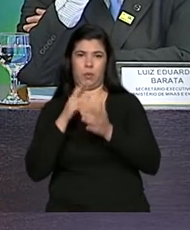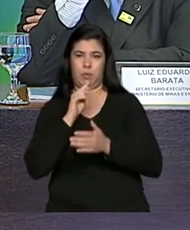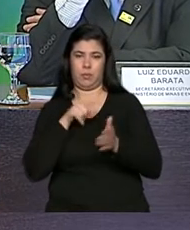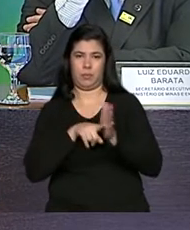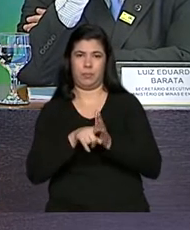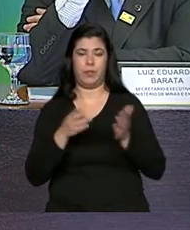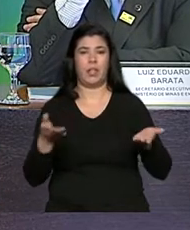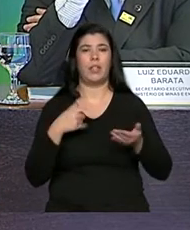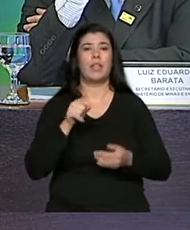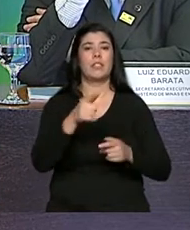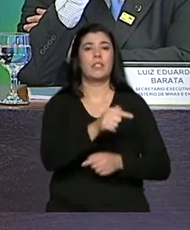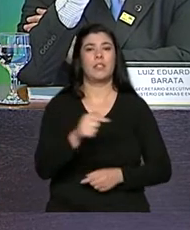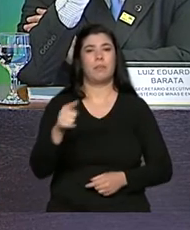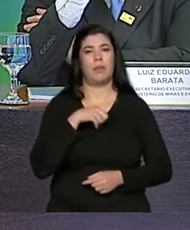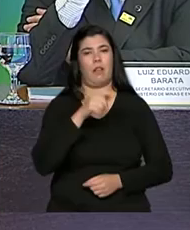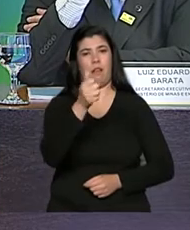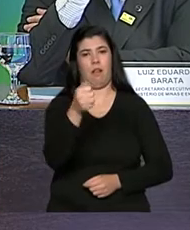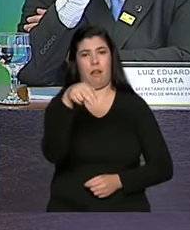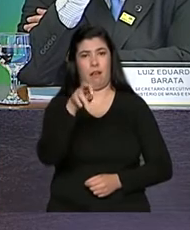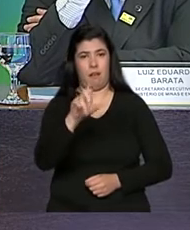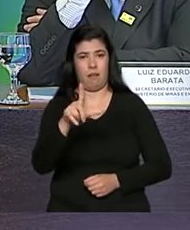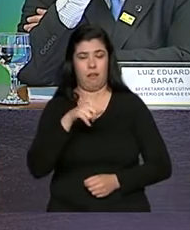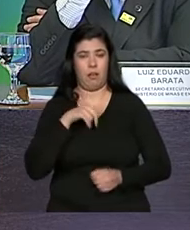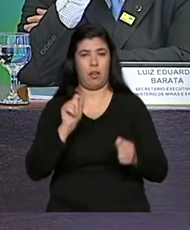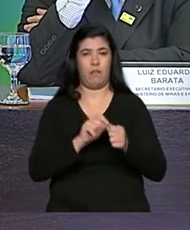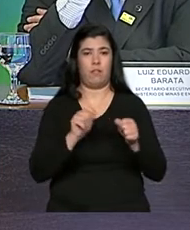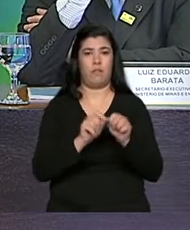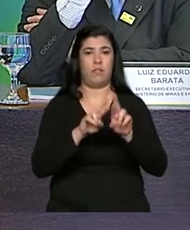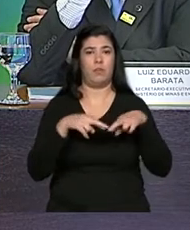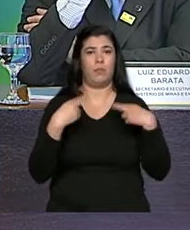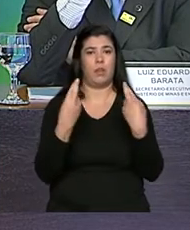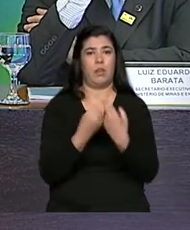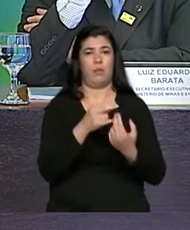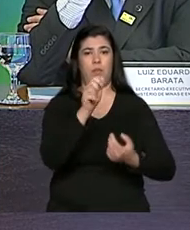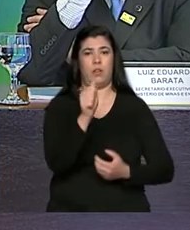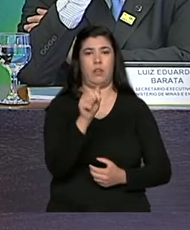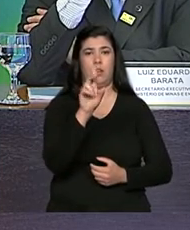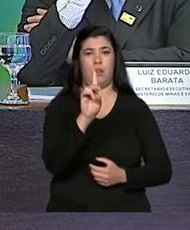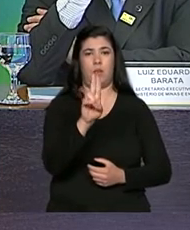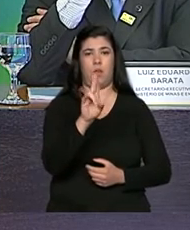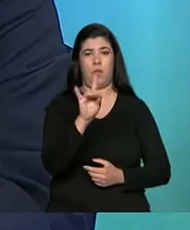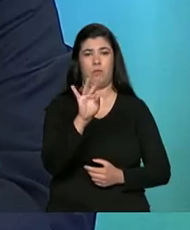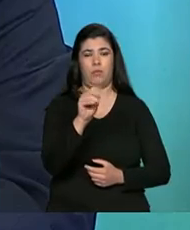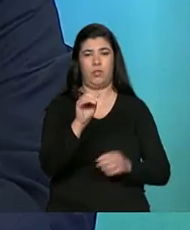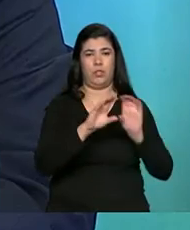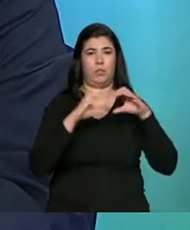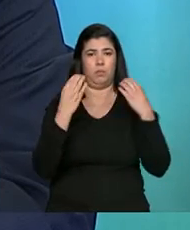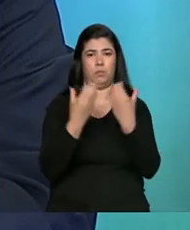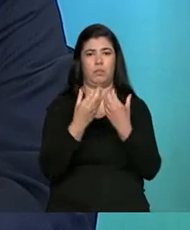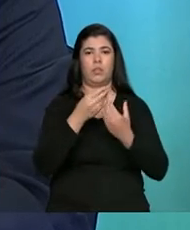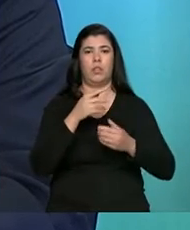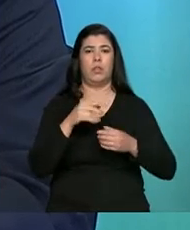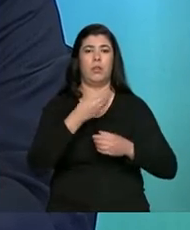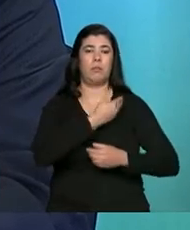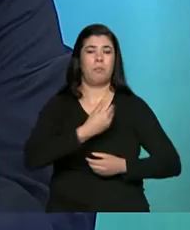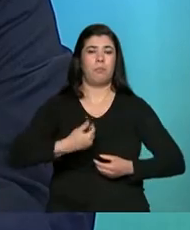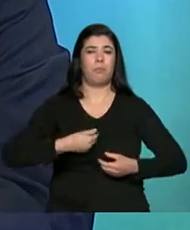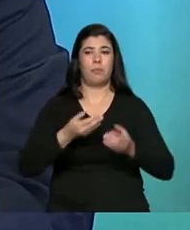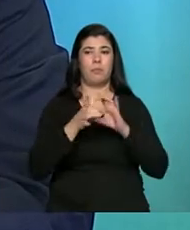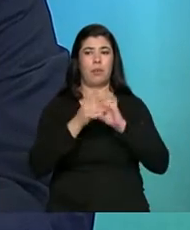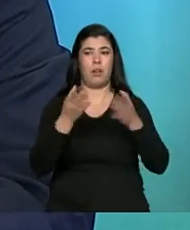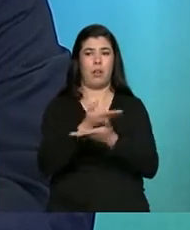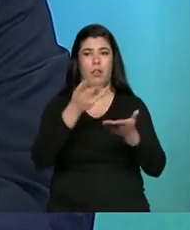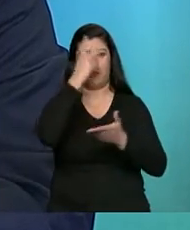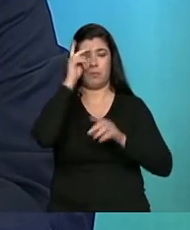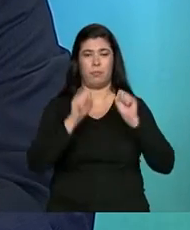semana neo ainda hoje pela manhã teve uma reunião nesse sentido a nós nós temos a